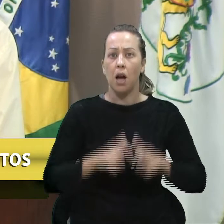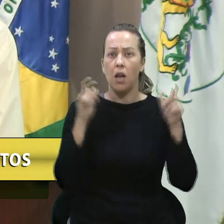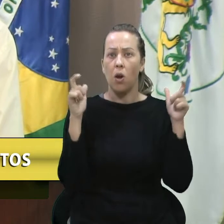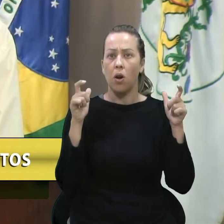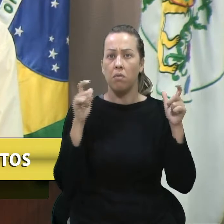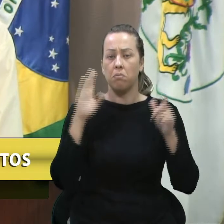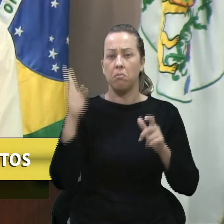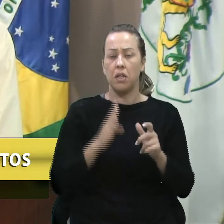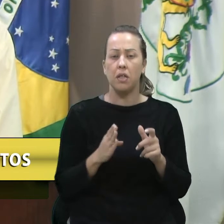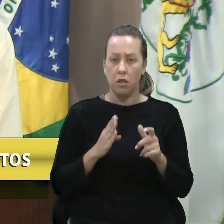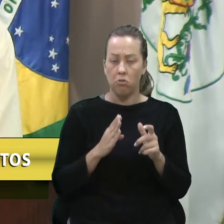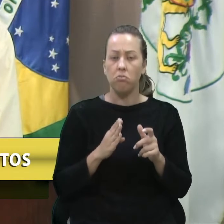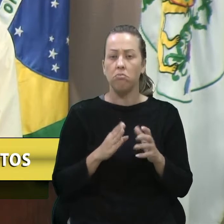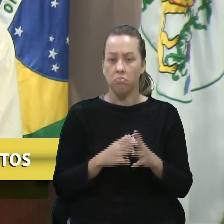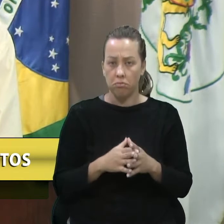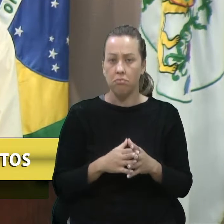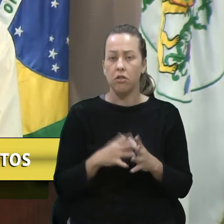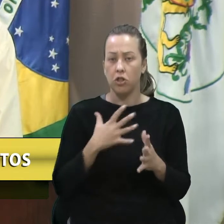do Brasil,